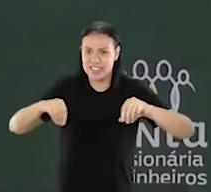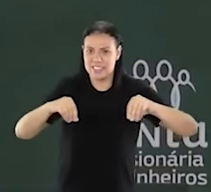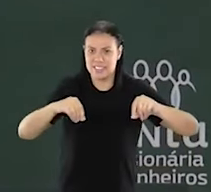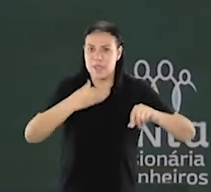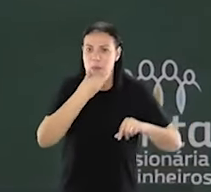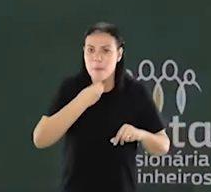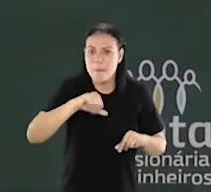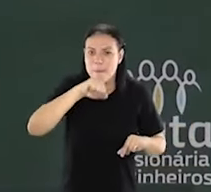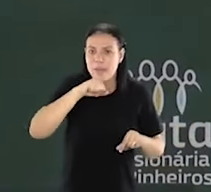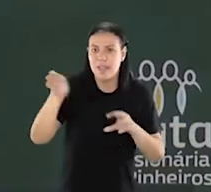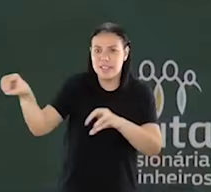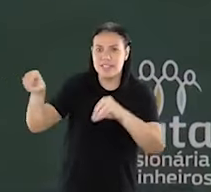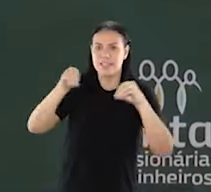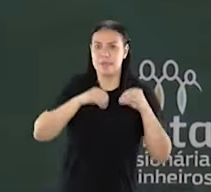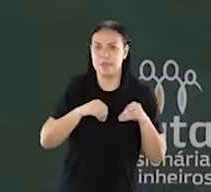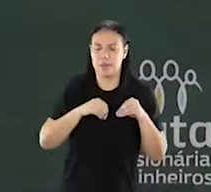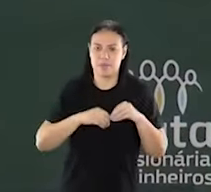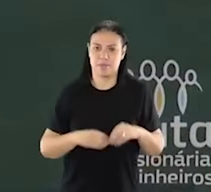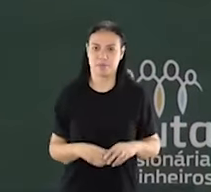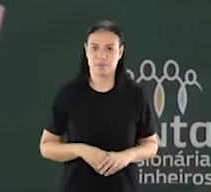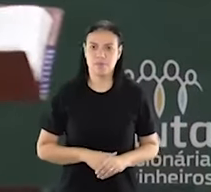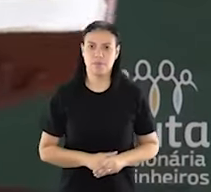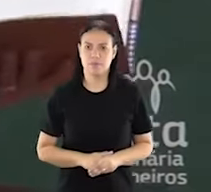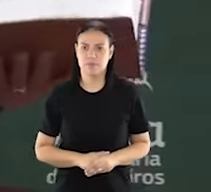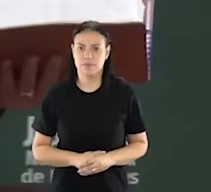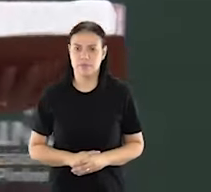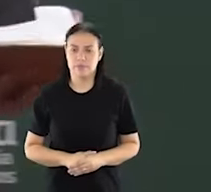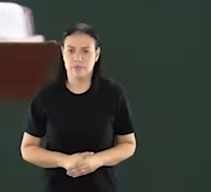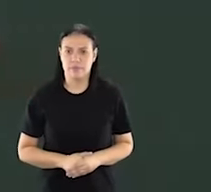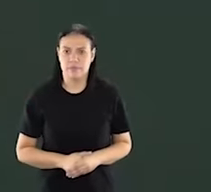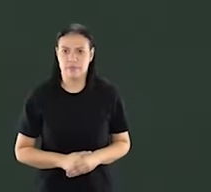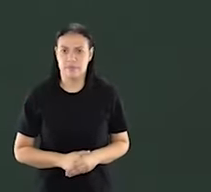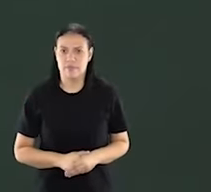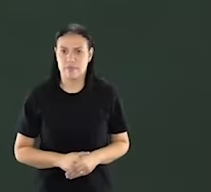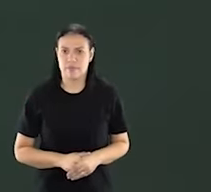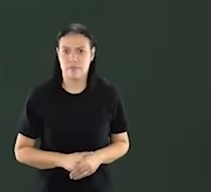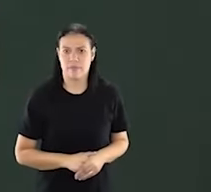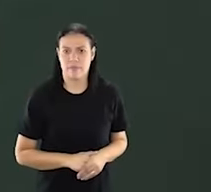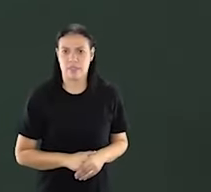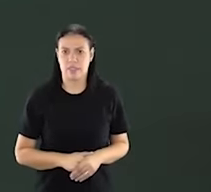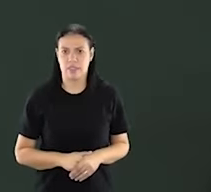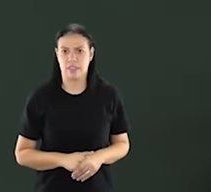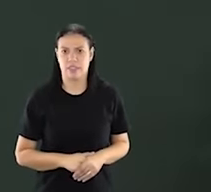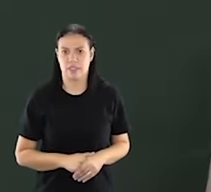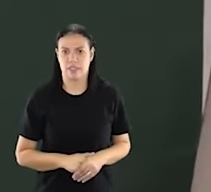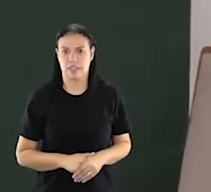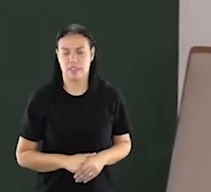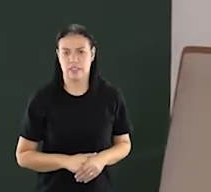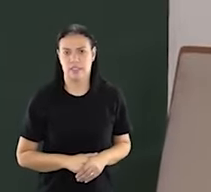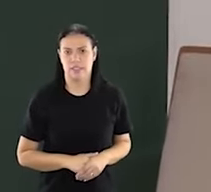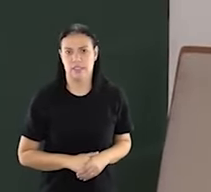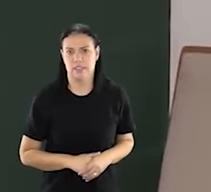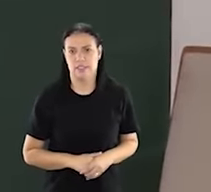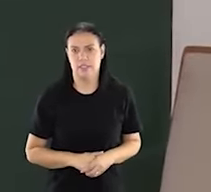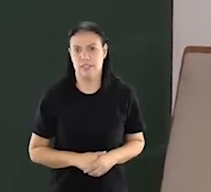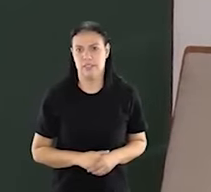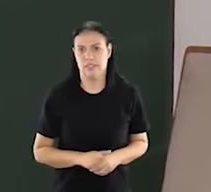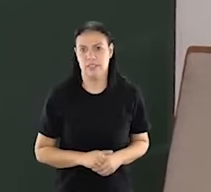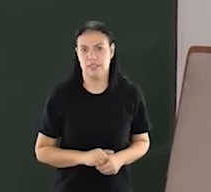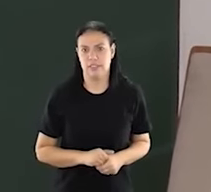O recurso mais garantido que você tem é investir naquilo que tem consequências